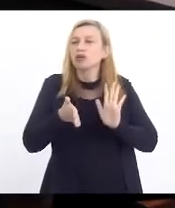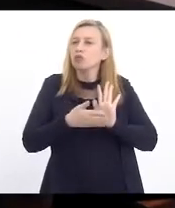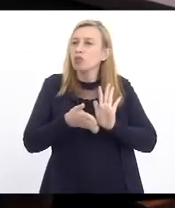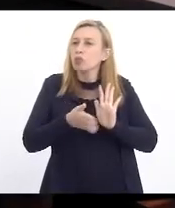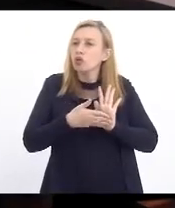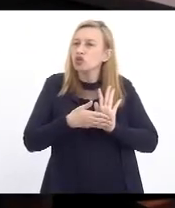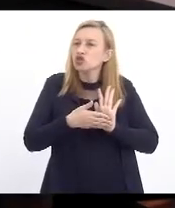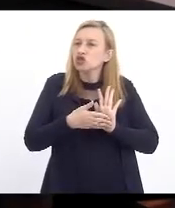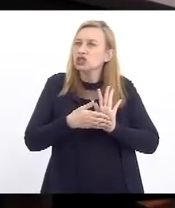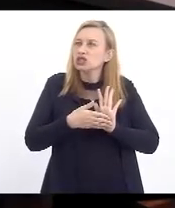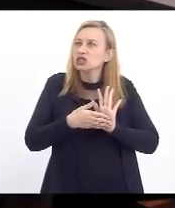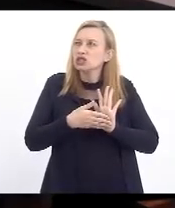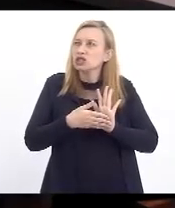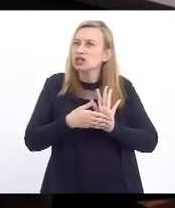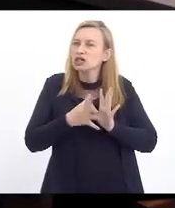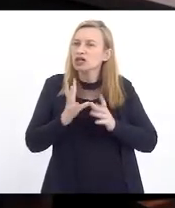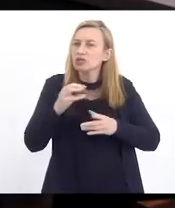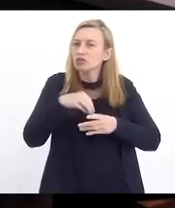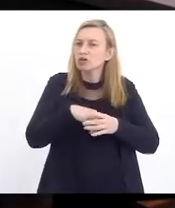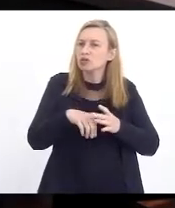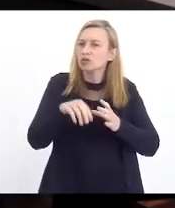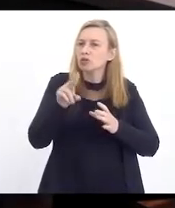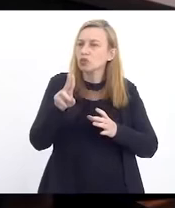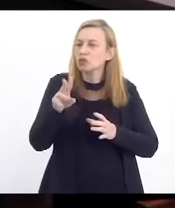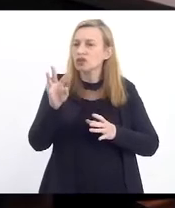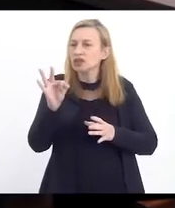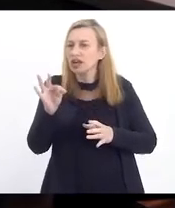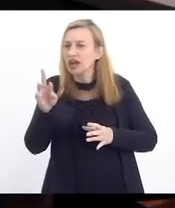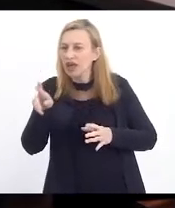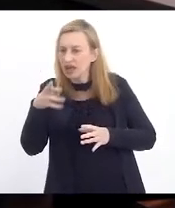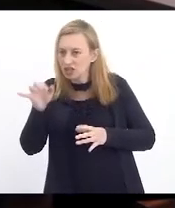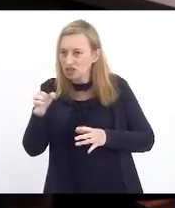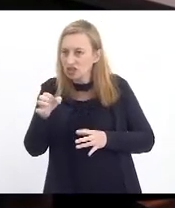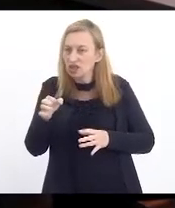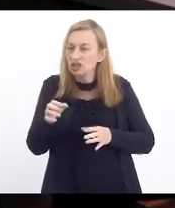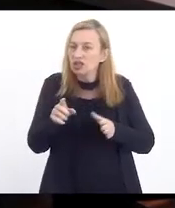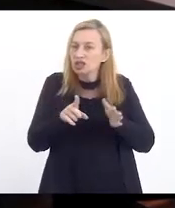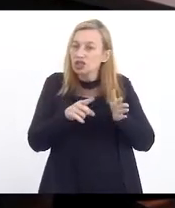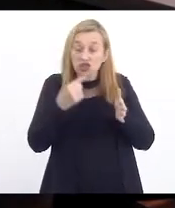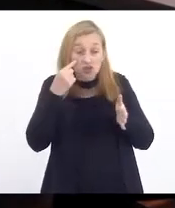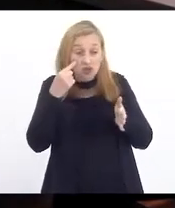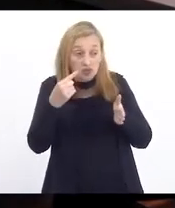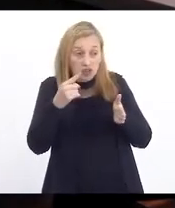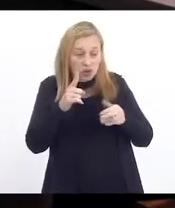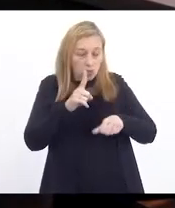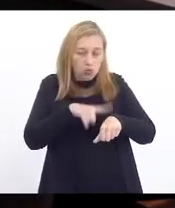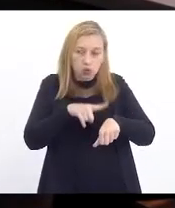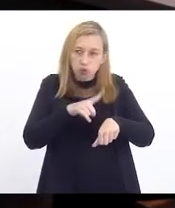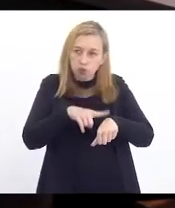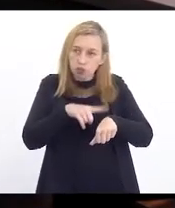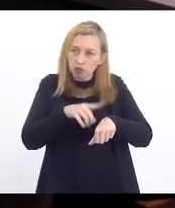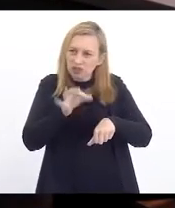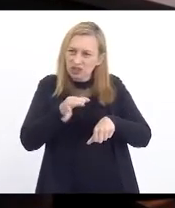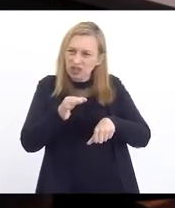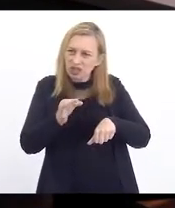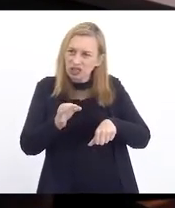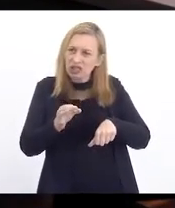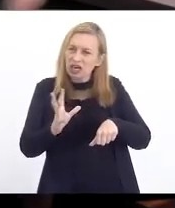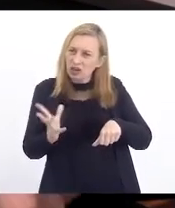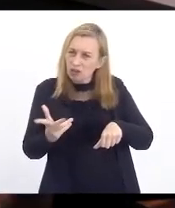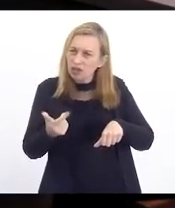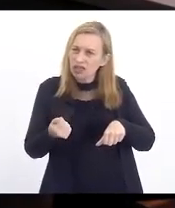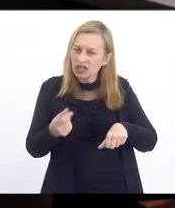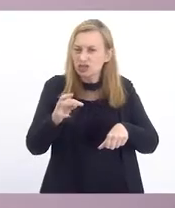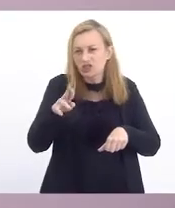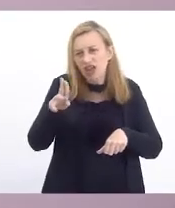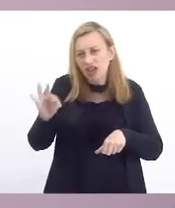de implantação das UTRs. A gente medir, inclusive, prazo e a eficiência ou eficácia das UTRs na